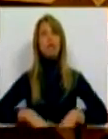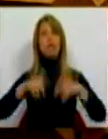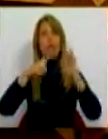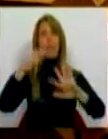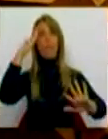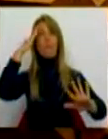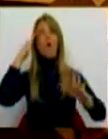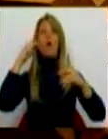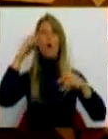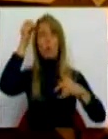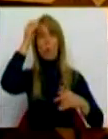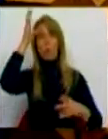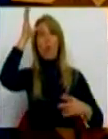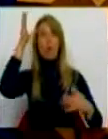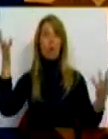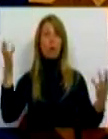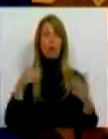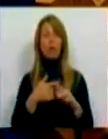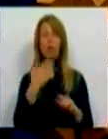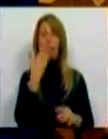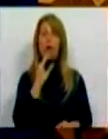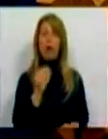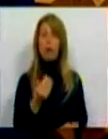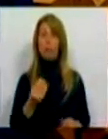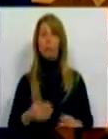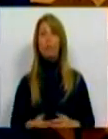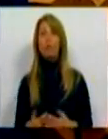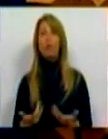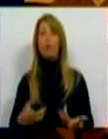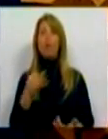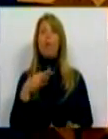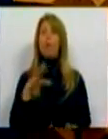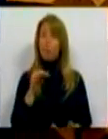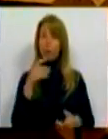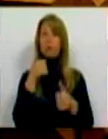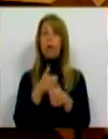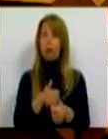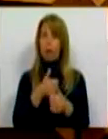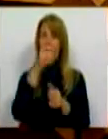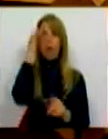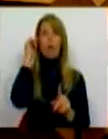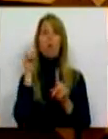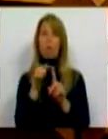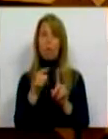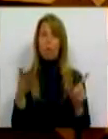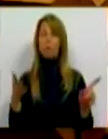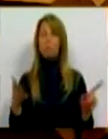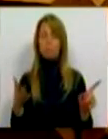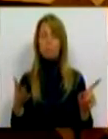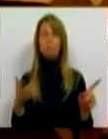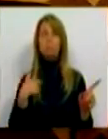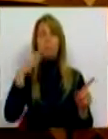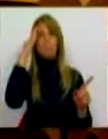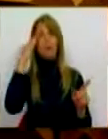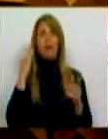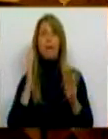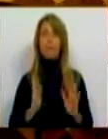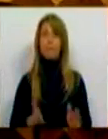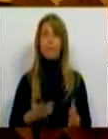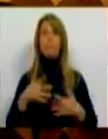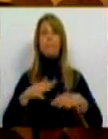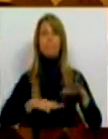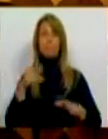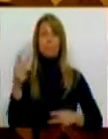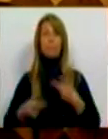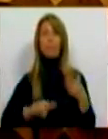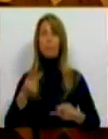cognitivo dos alunos. O PS acompanha esta pretensão e entende que deve ter de ser feita uma avaliação